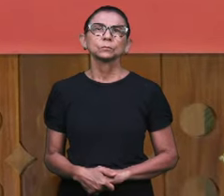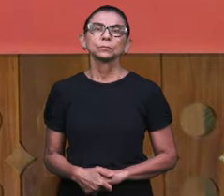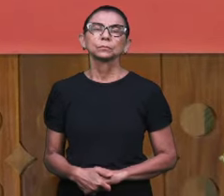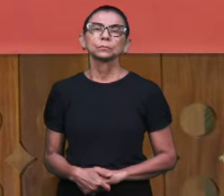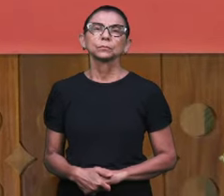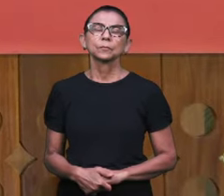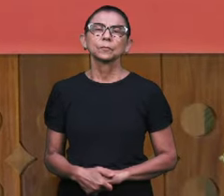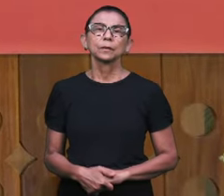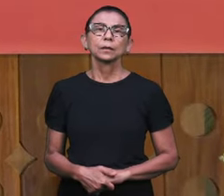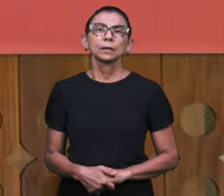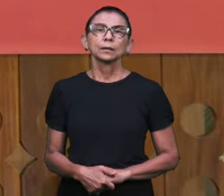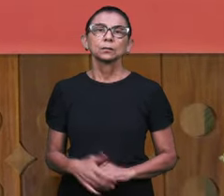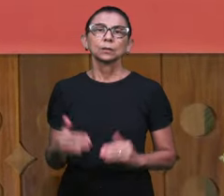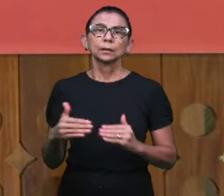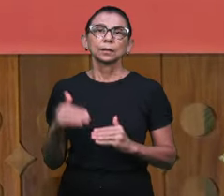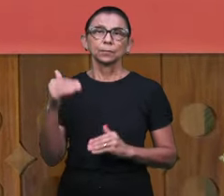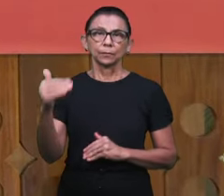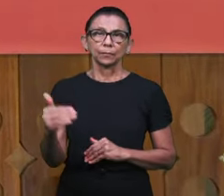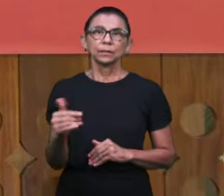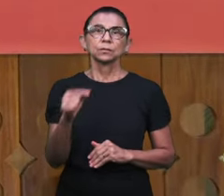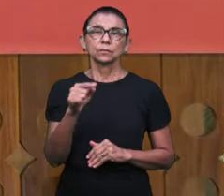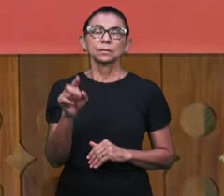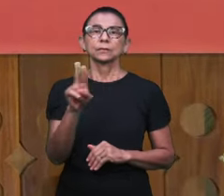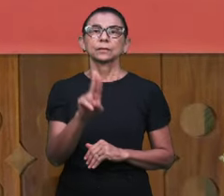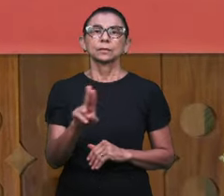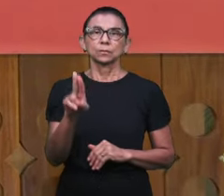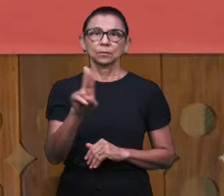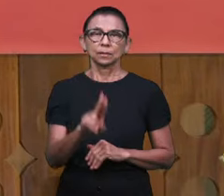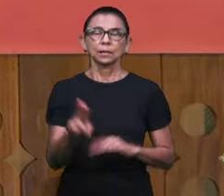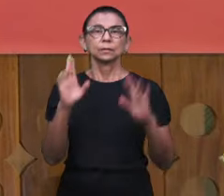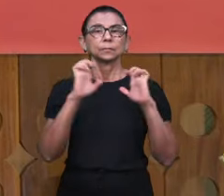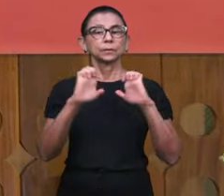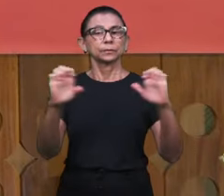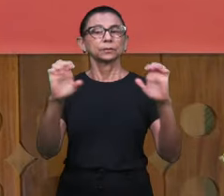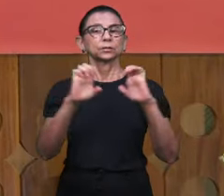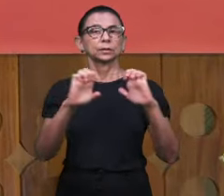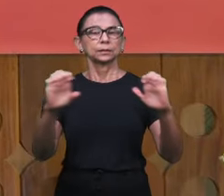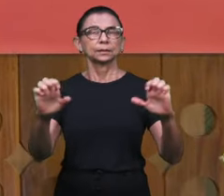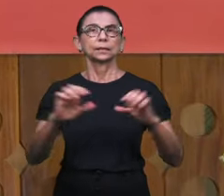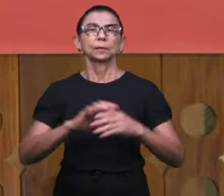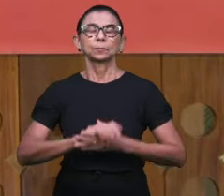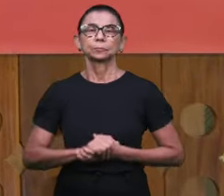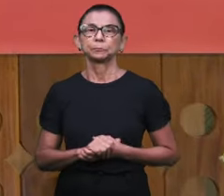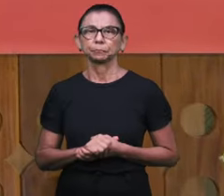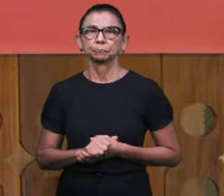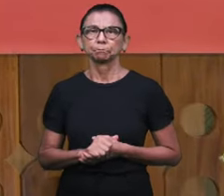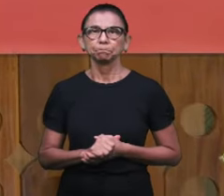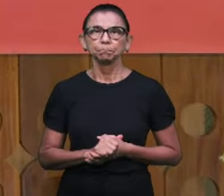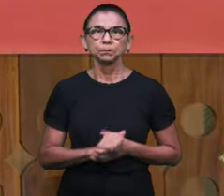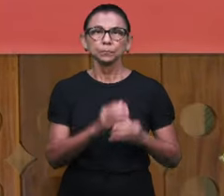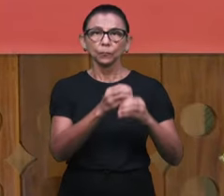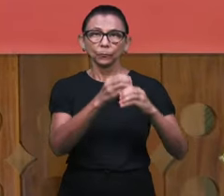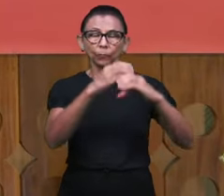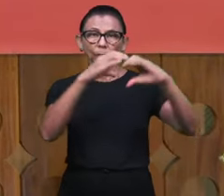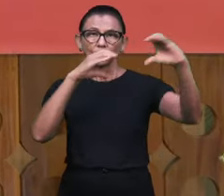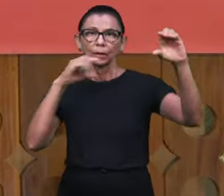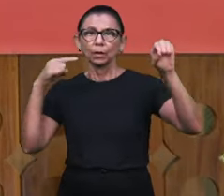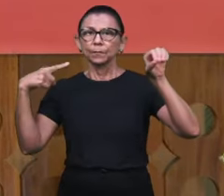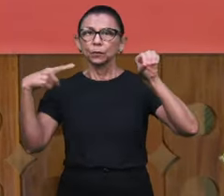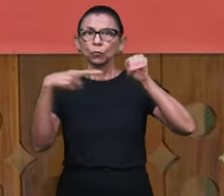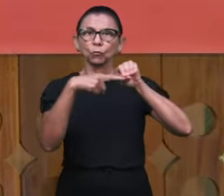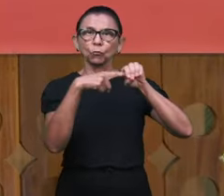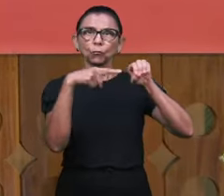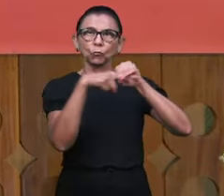o orifício não era nem grande nem pequeno. O orifício era um só. E o ar que tinha